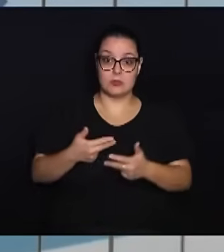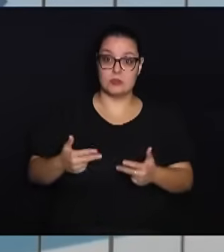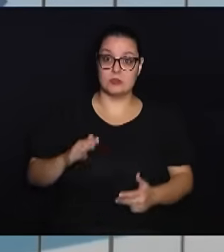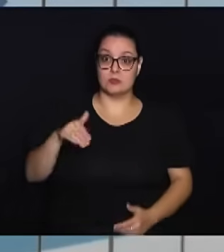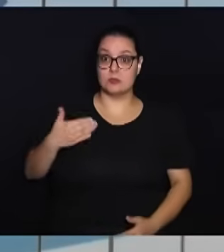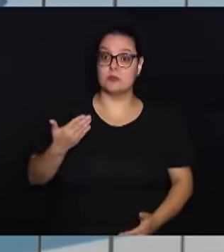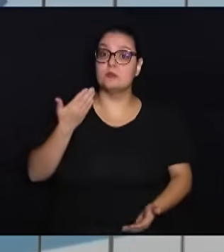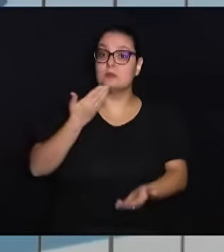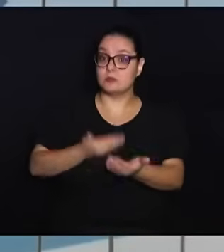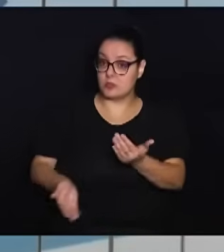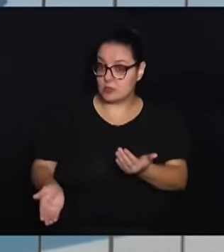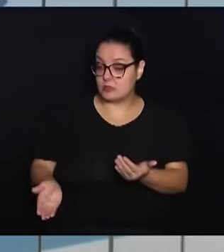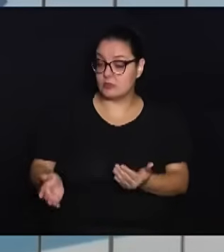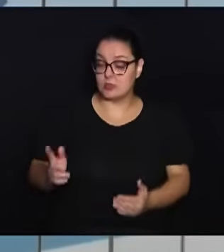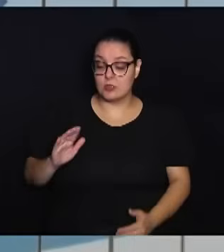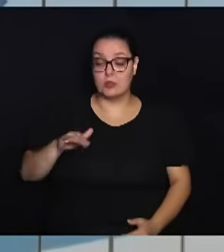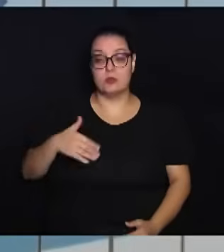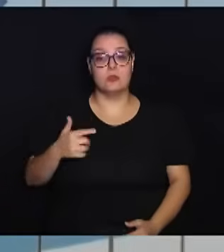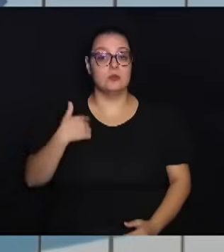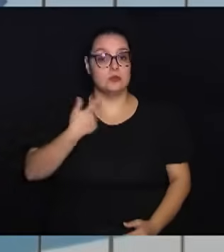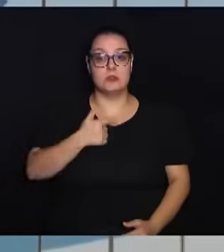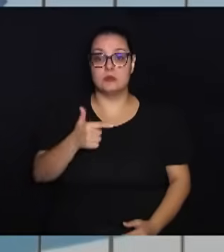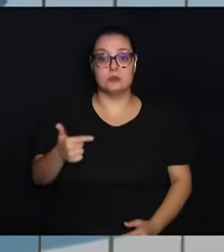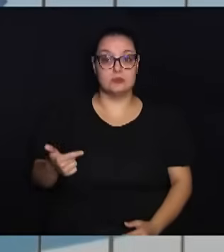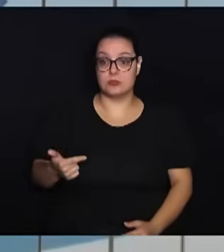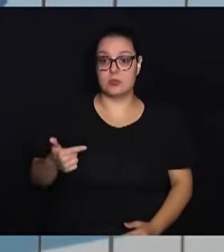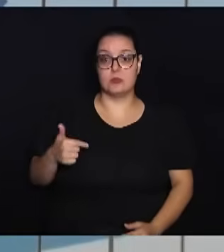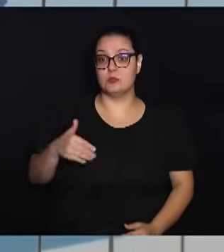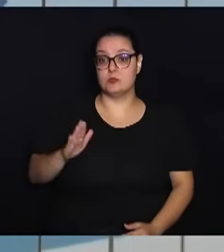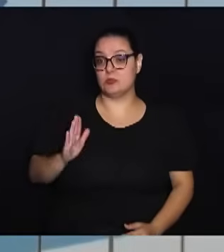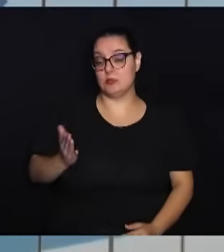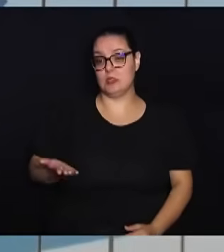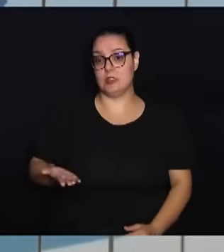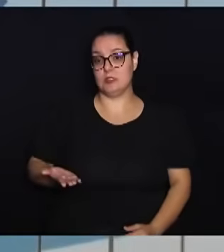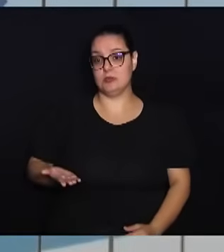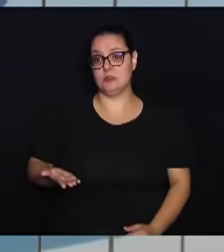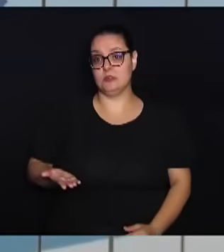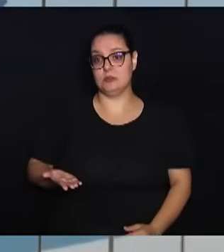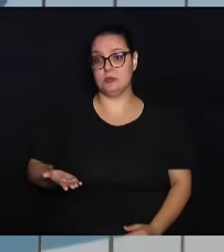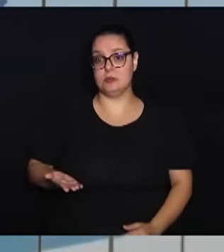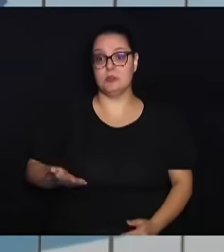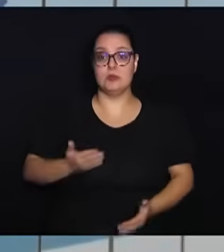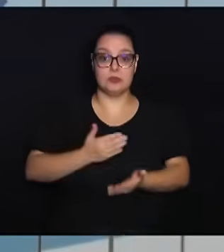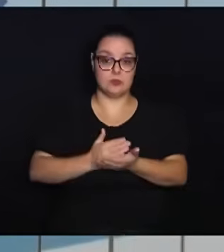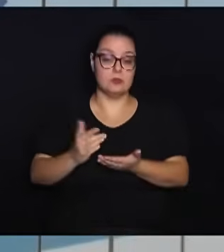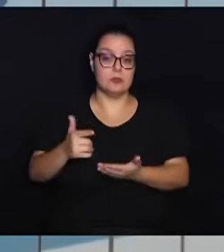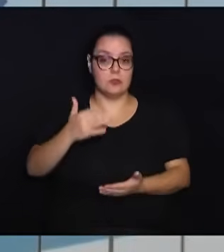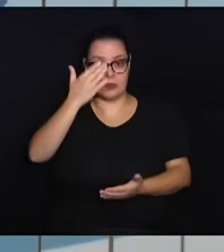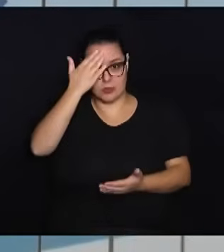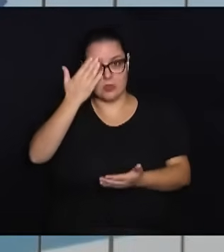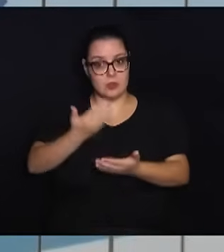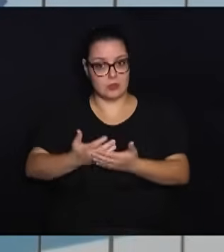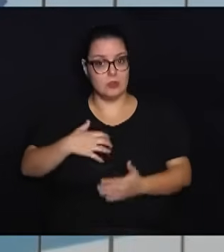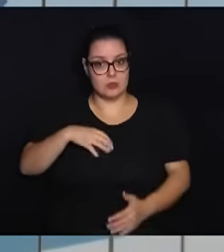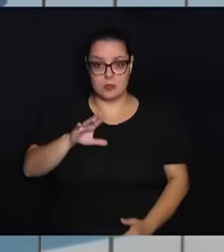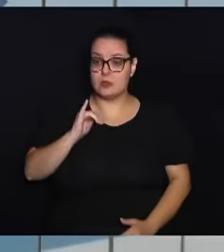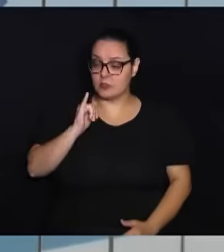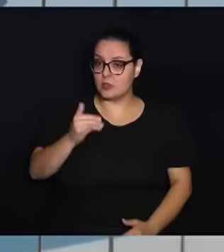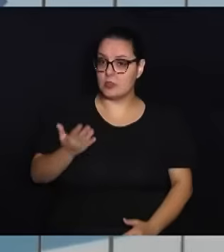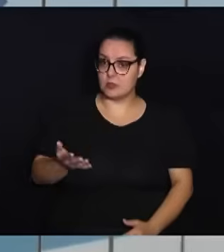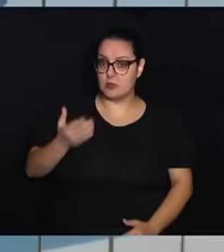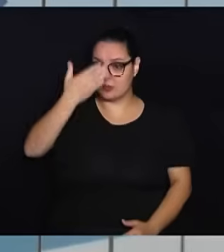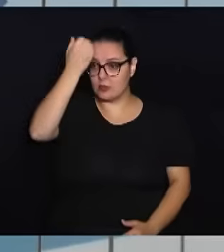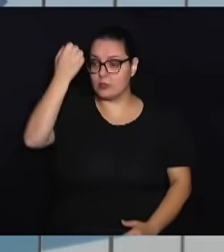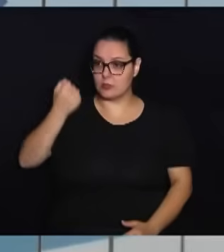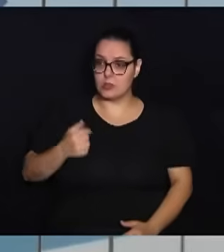nós perdemos, quando nós não temos mais, sabe? E o recomeçar, eu acredito que é isso que você falou, Rubi, é você